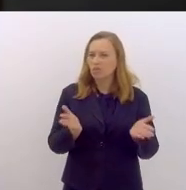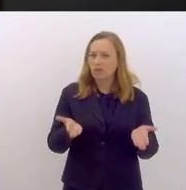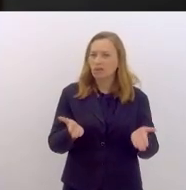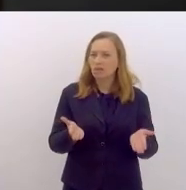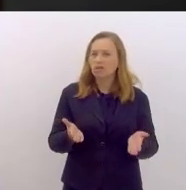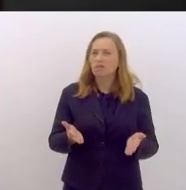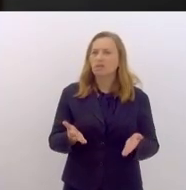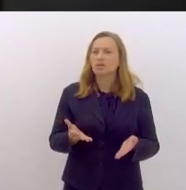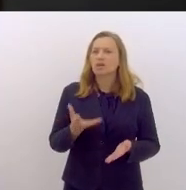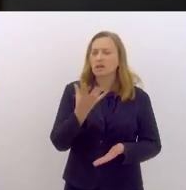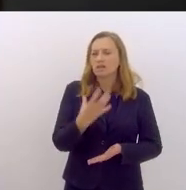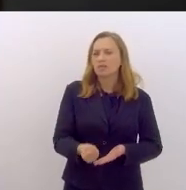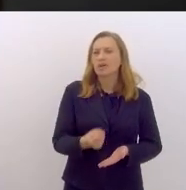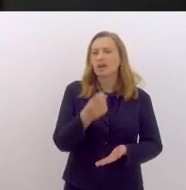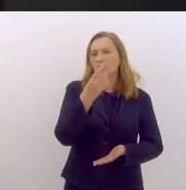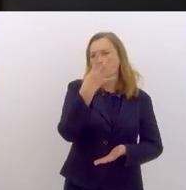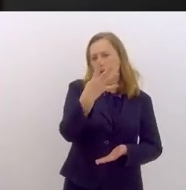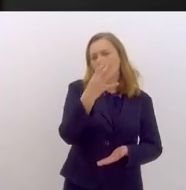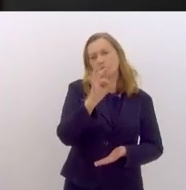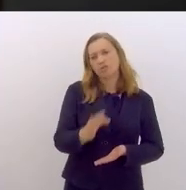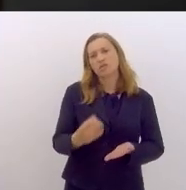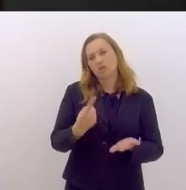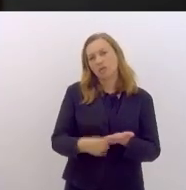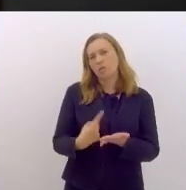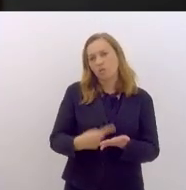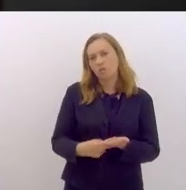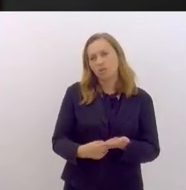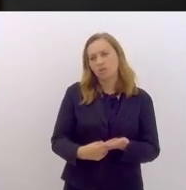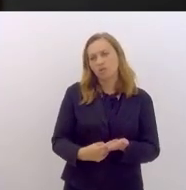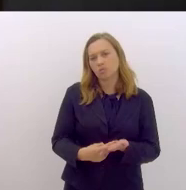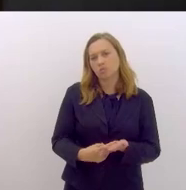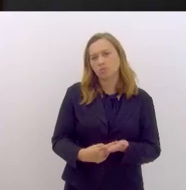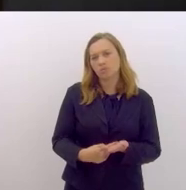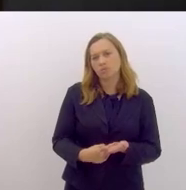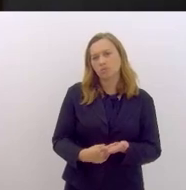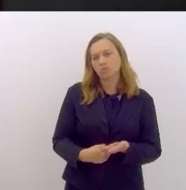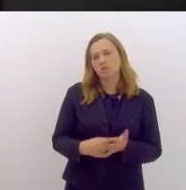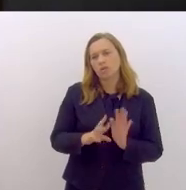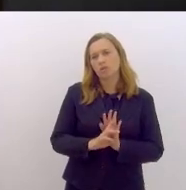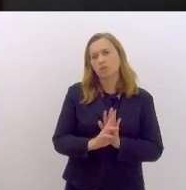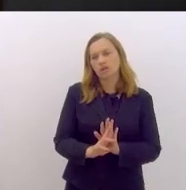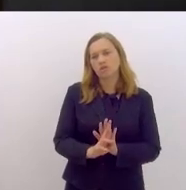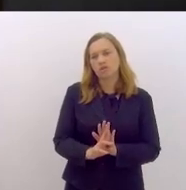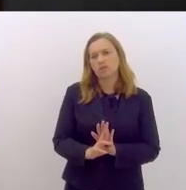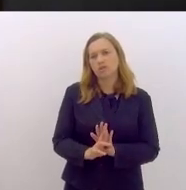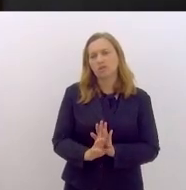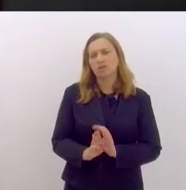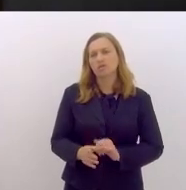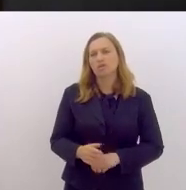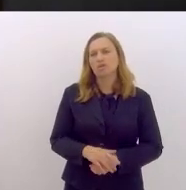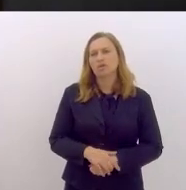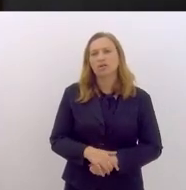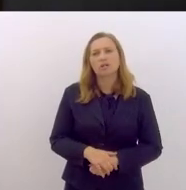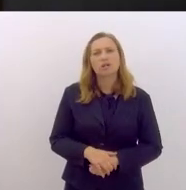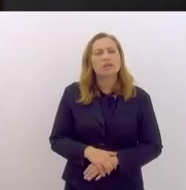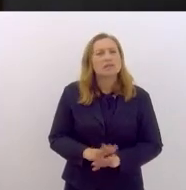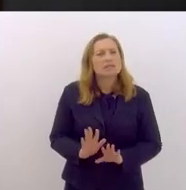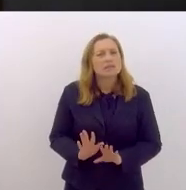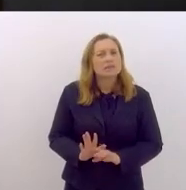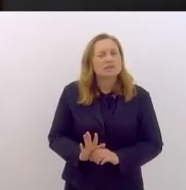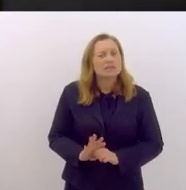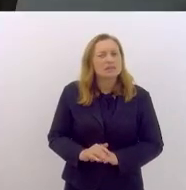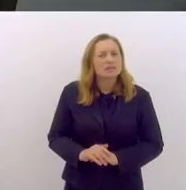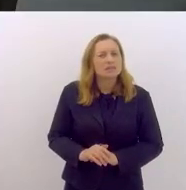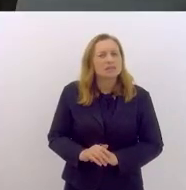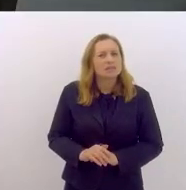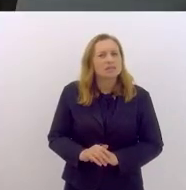será catado com 4%. Esse é o acordo que eu construí com o representante do doutor Henrique. Presidente, me